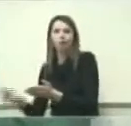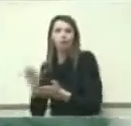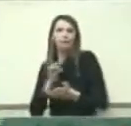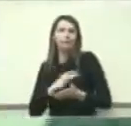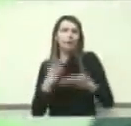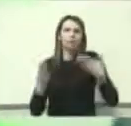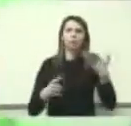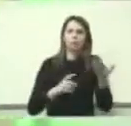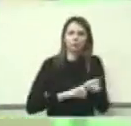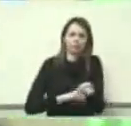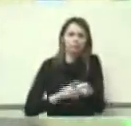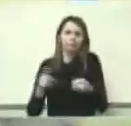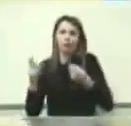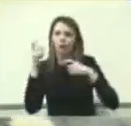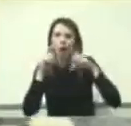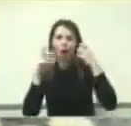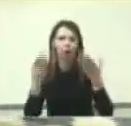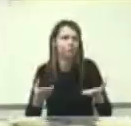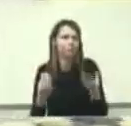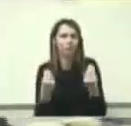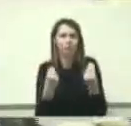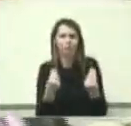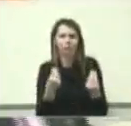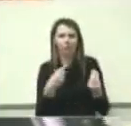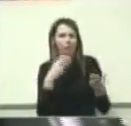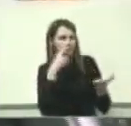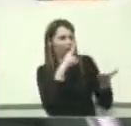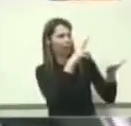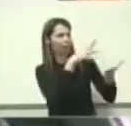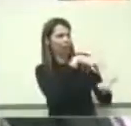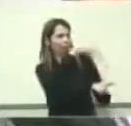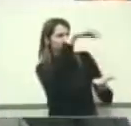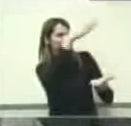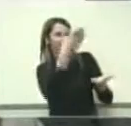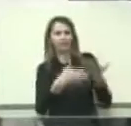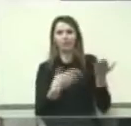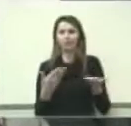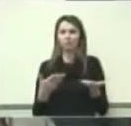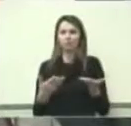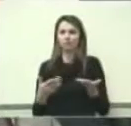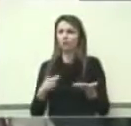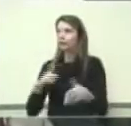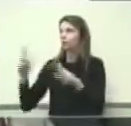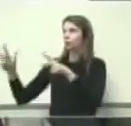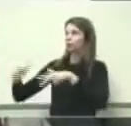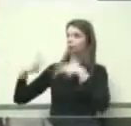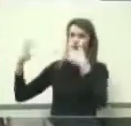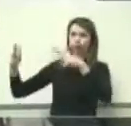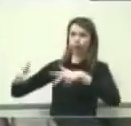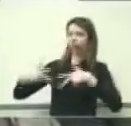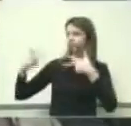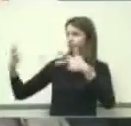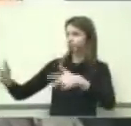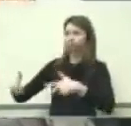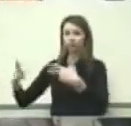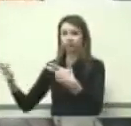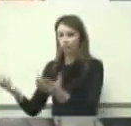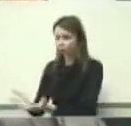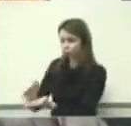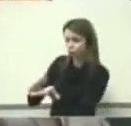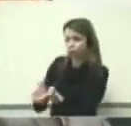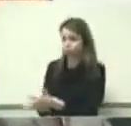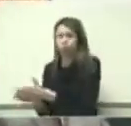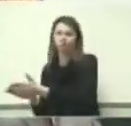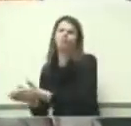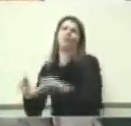o desespero tomou conta deles ora o vento a tempestade o vento contrário e agora